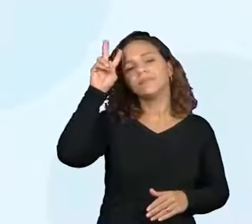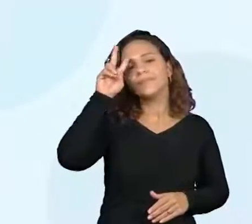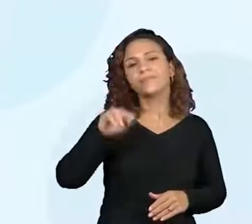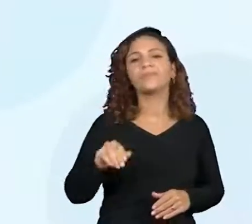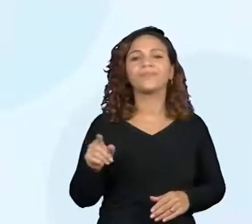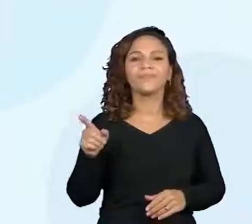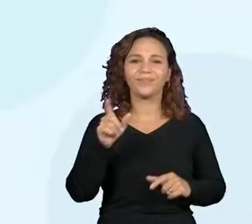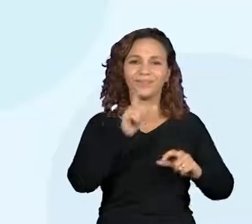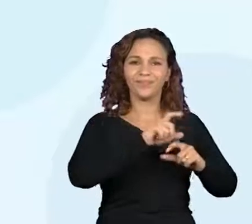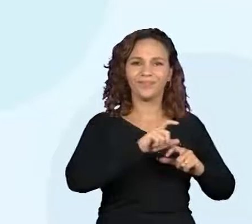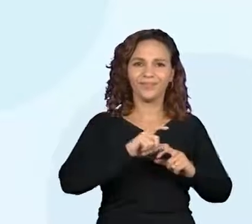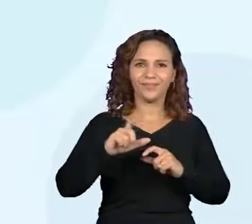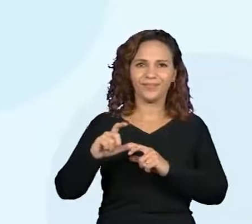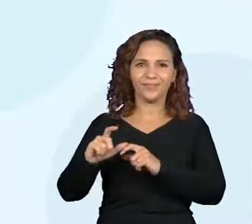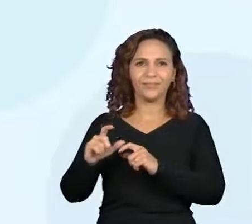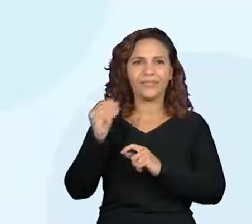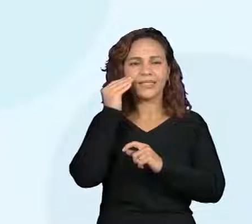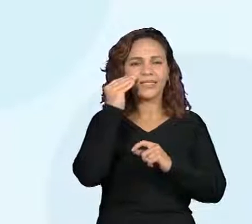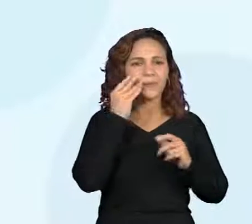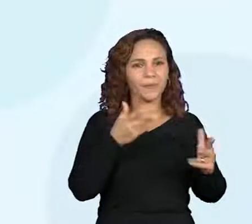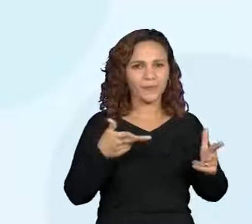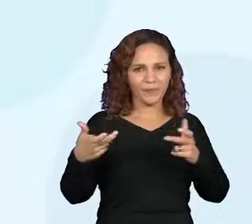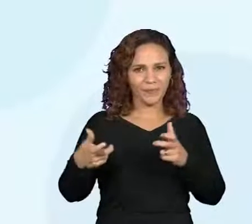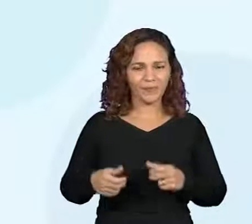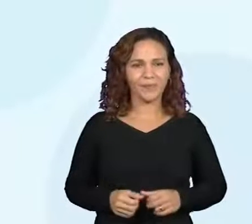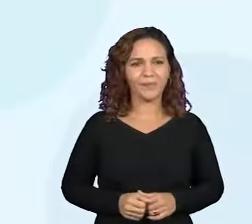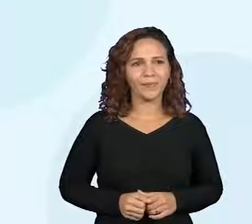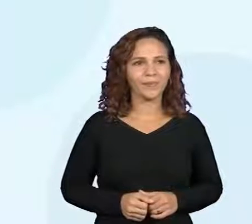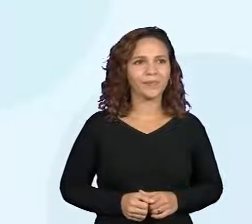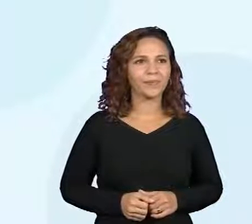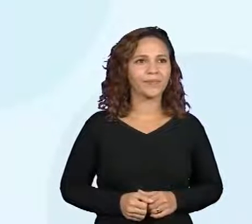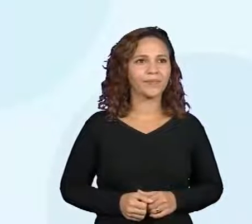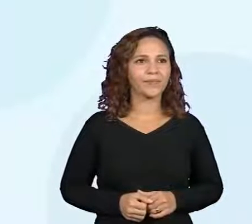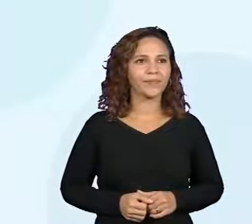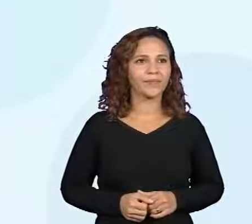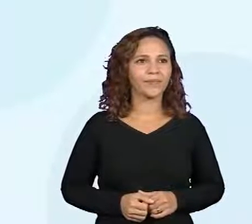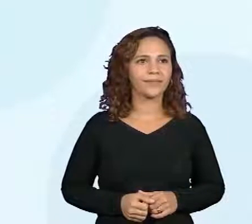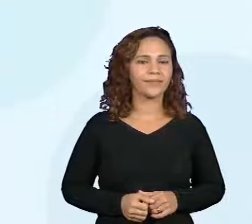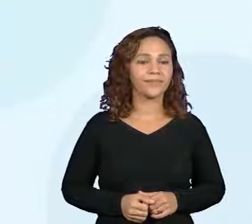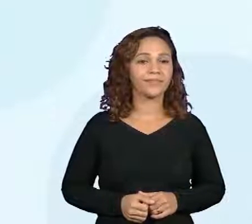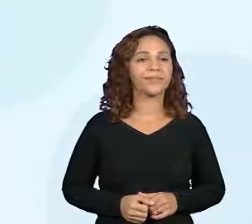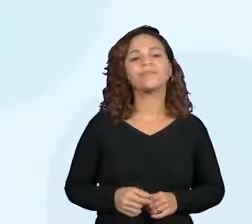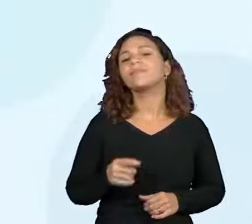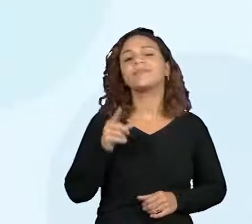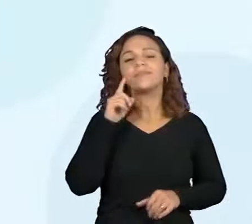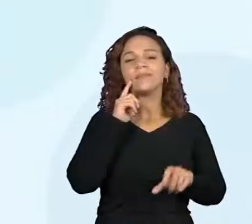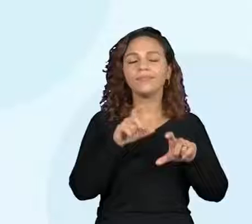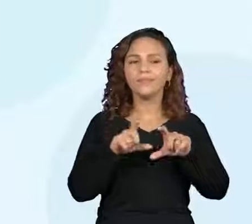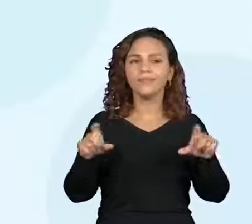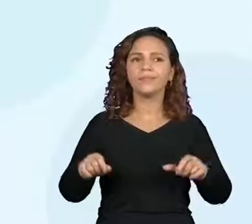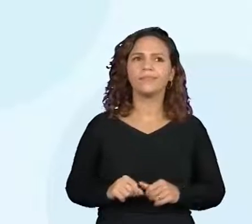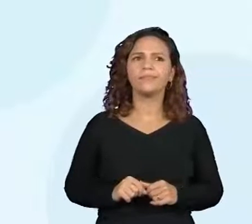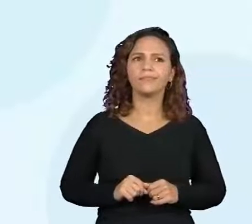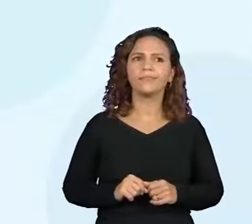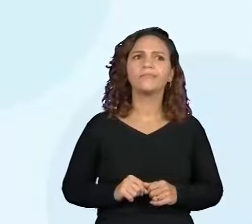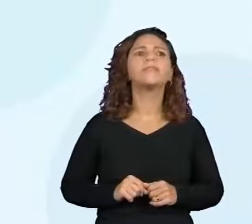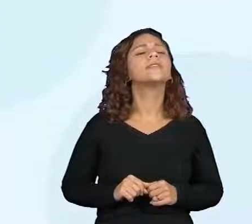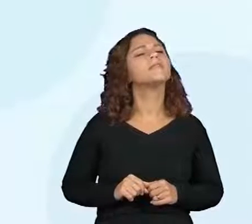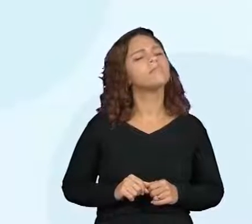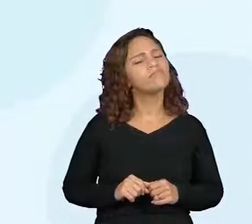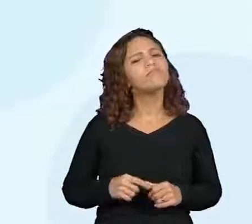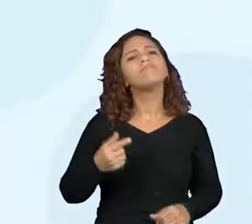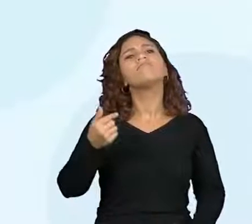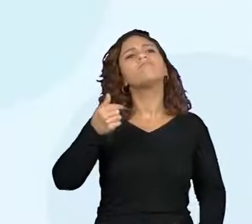essa historinha aqui a gente vai fazer uma interpretação juntinhos, tá bom? Então, leitura da tirinha. Pra frente é que